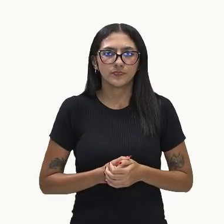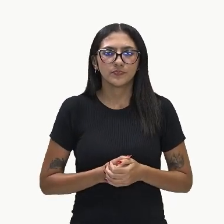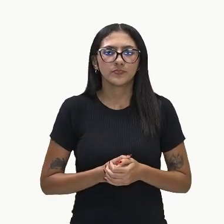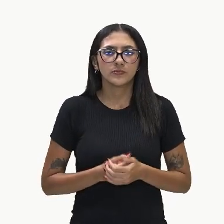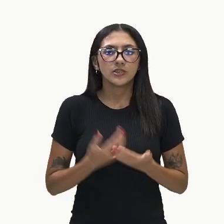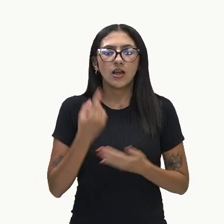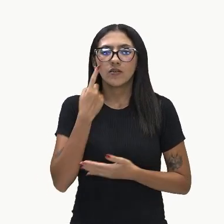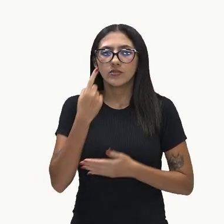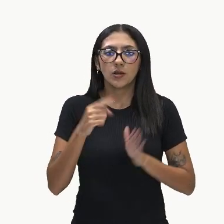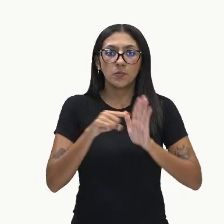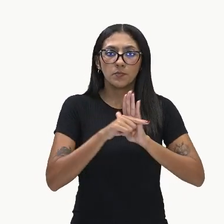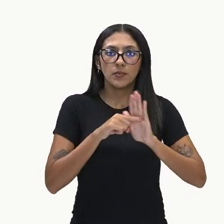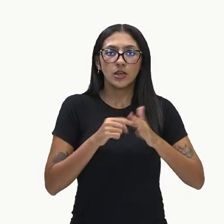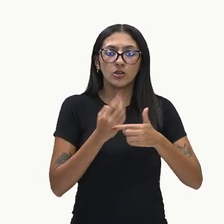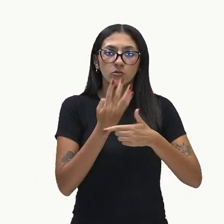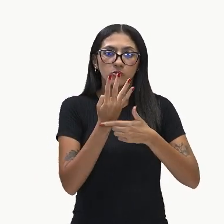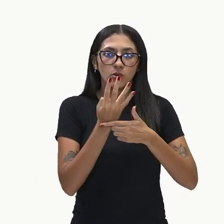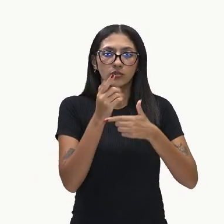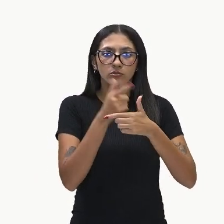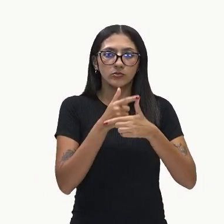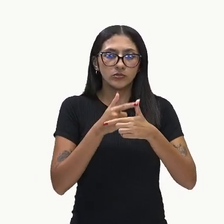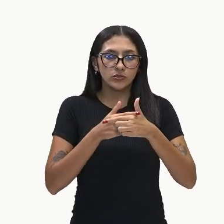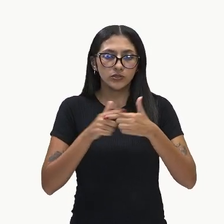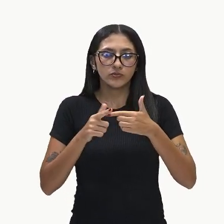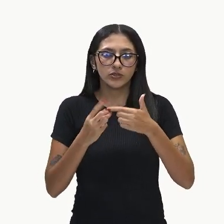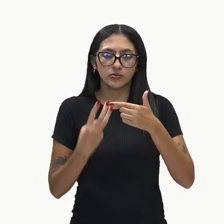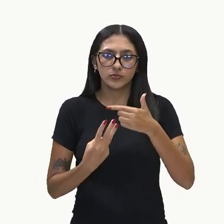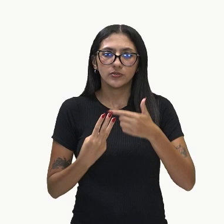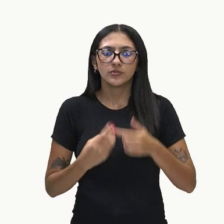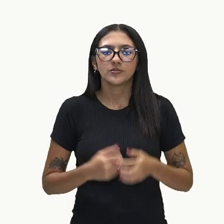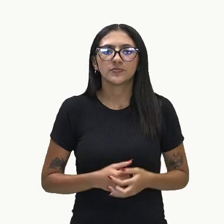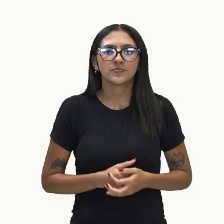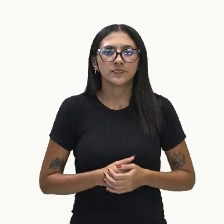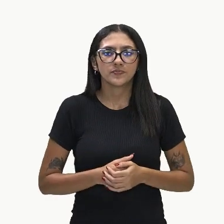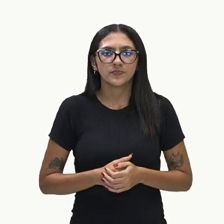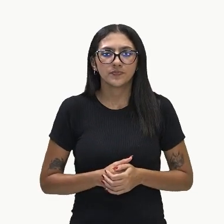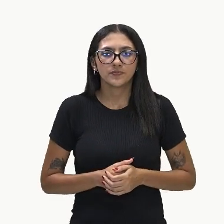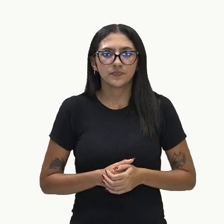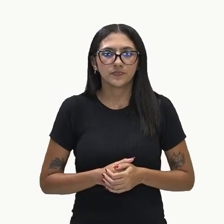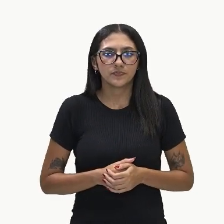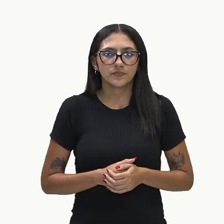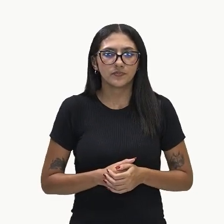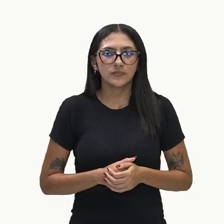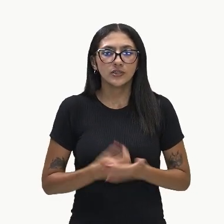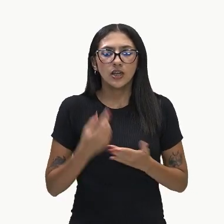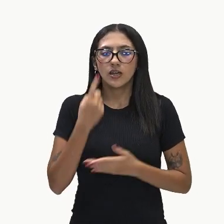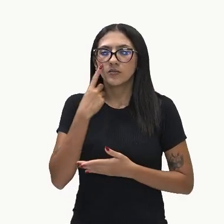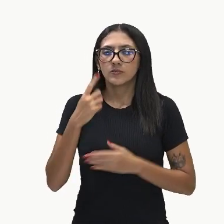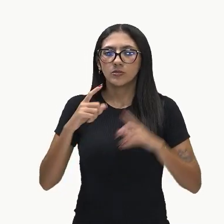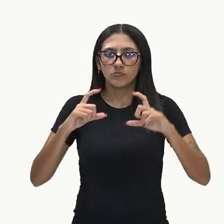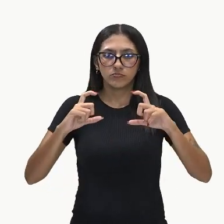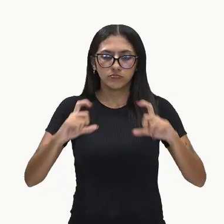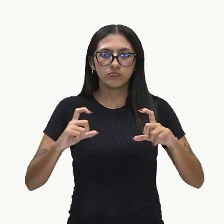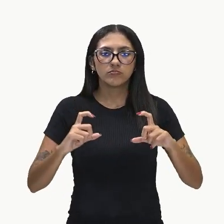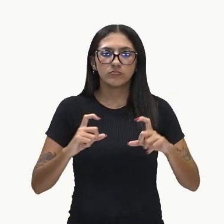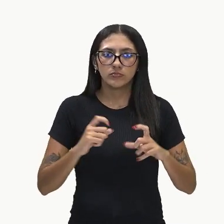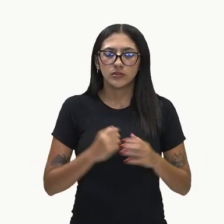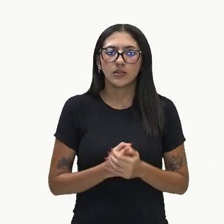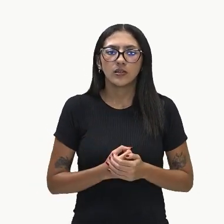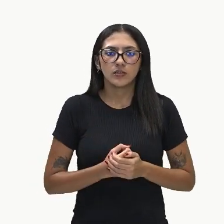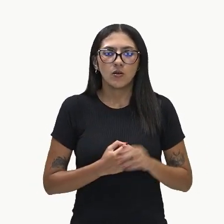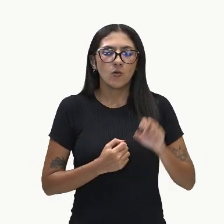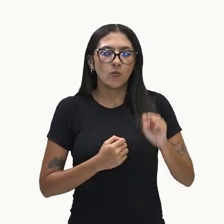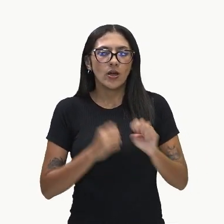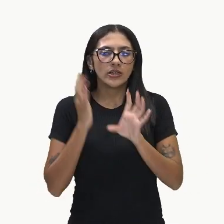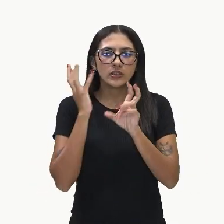aí fica menos 4 terços. E aí o nosso conjunto de solução, sempre primeiro o valor de x